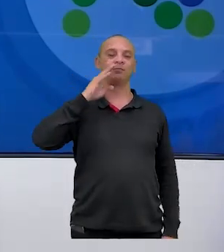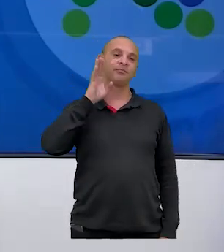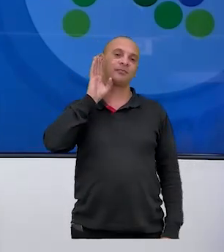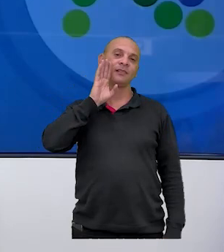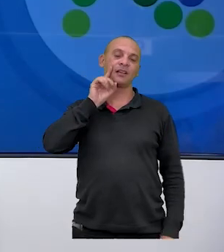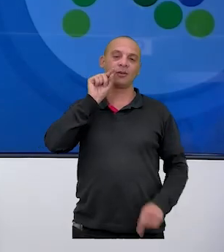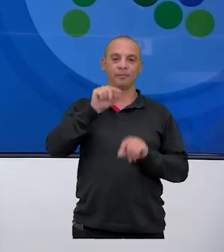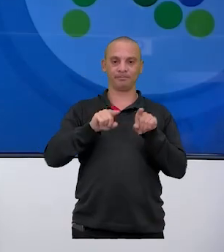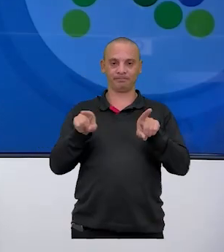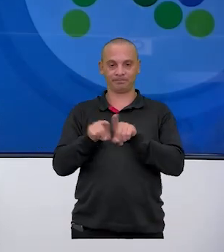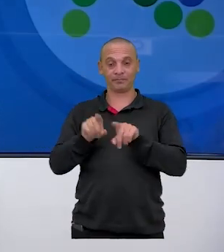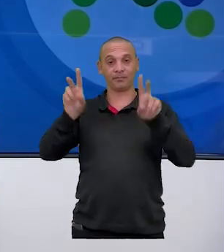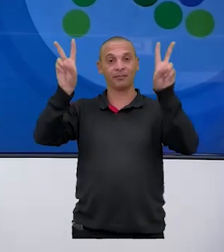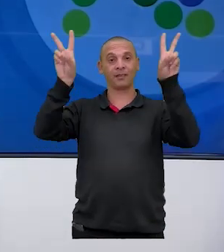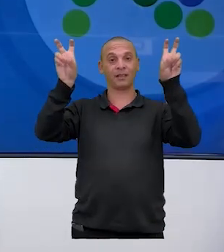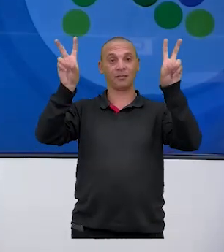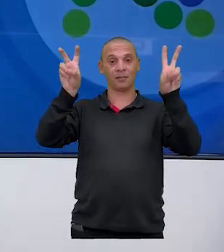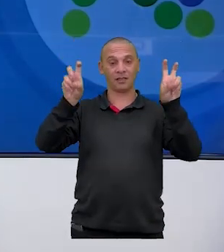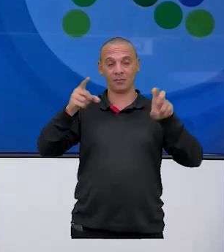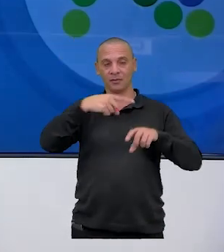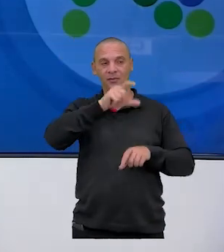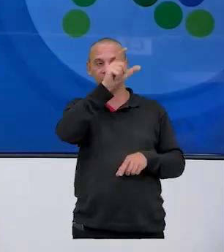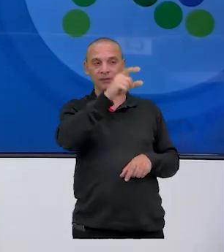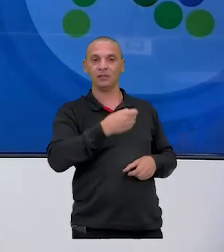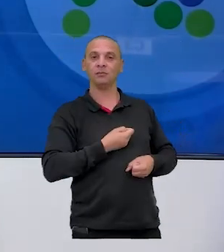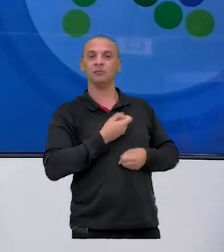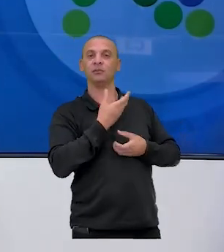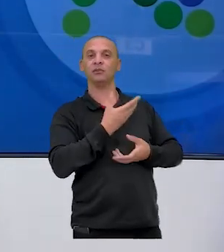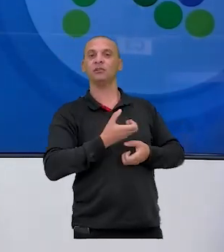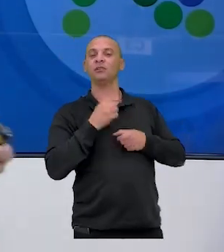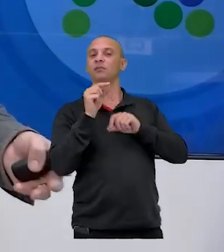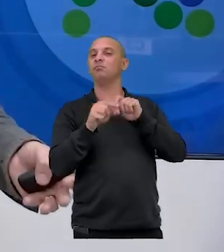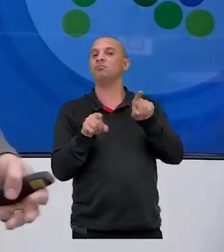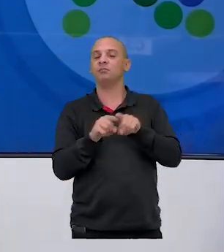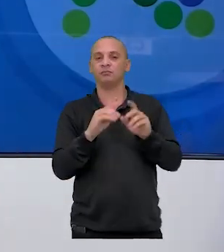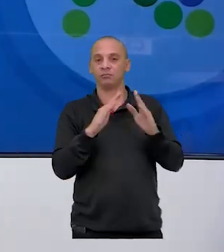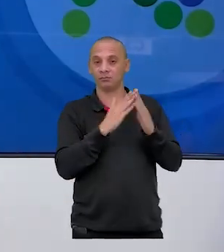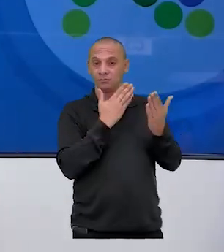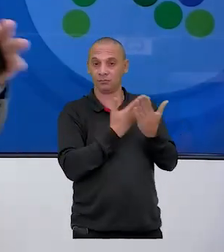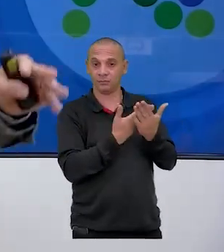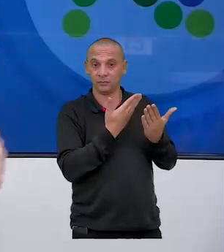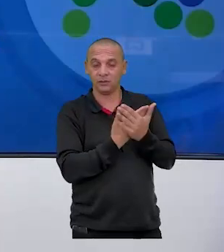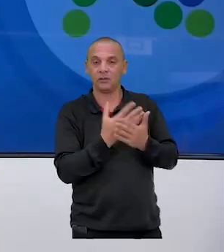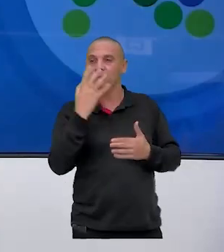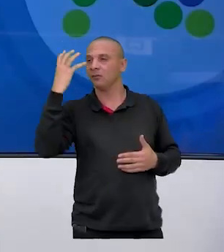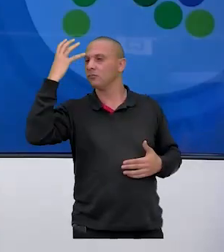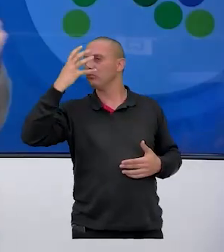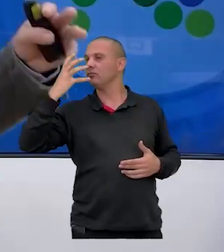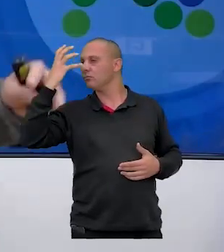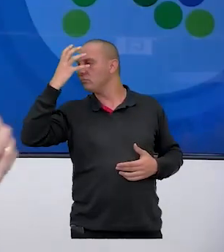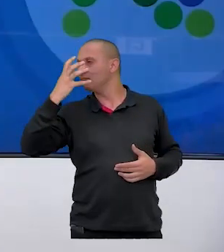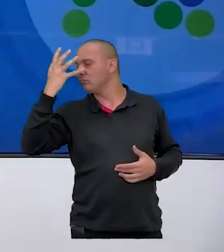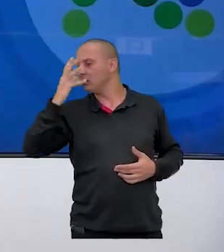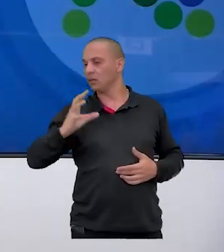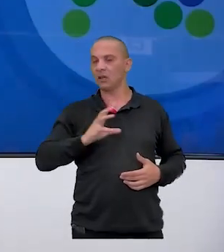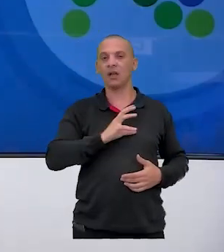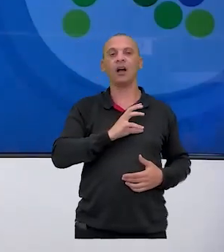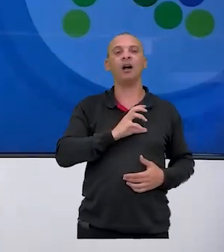bacana porque os temas que geralmente a gente vê nas poesias que a gente tem aqui na escola, a gente vai lá no romantismo, paixão,